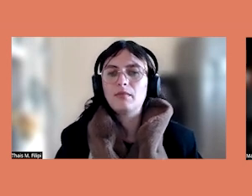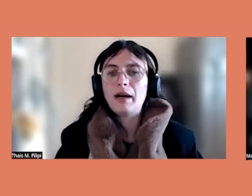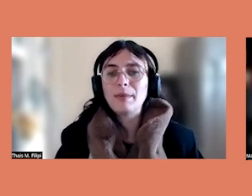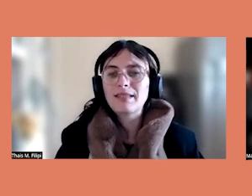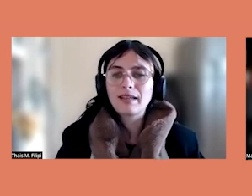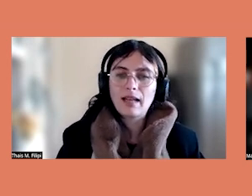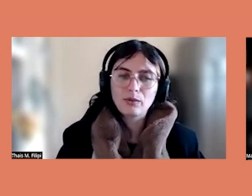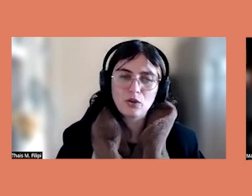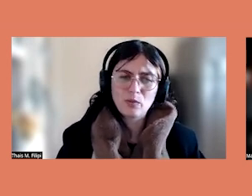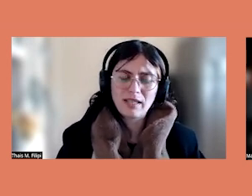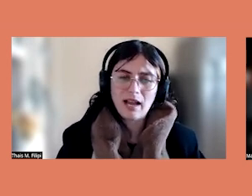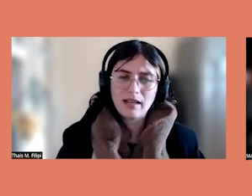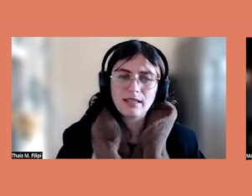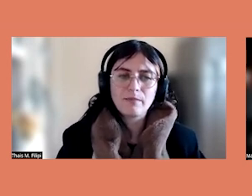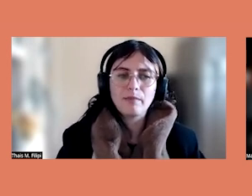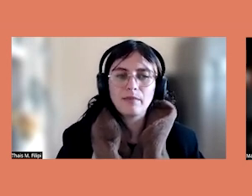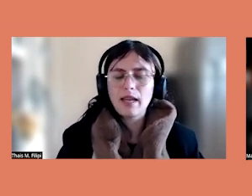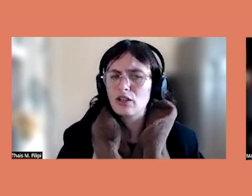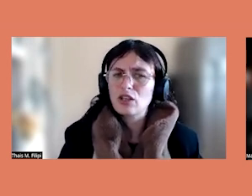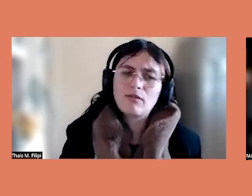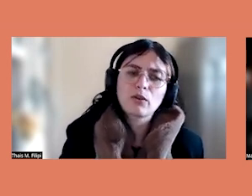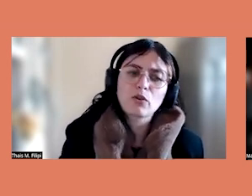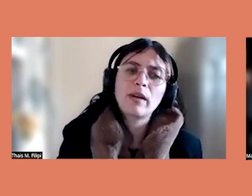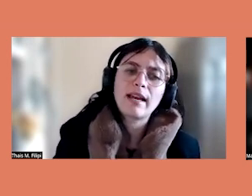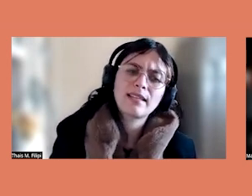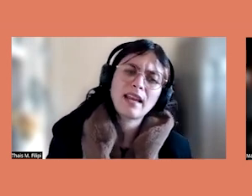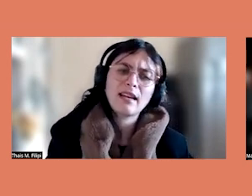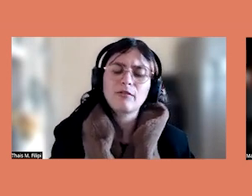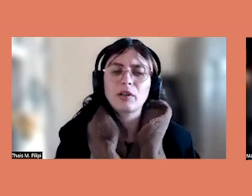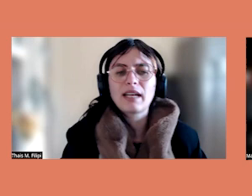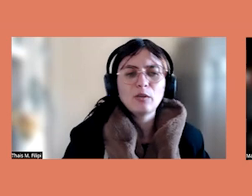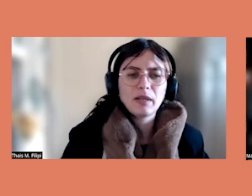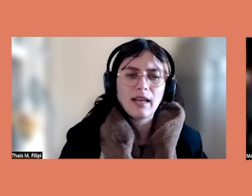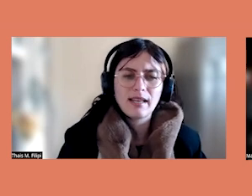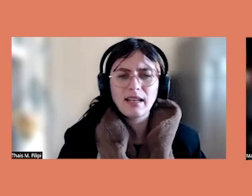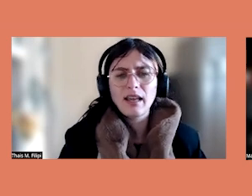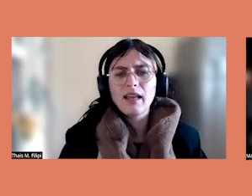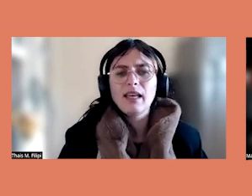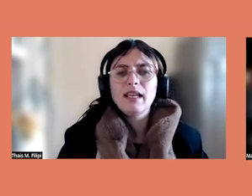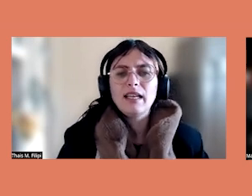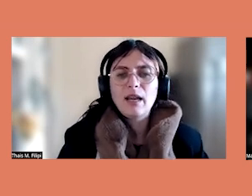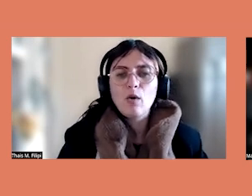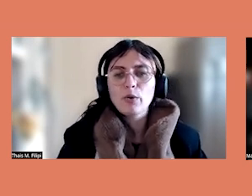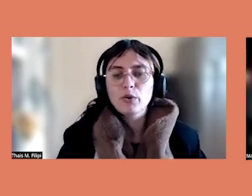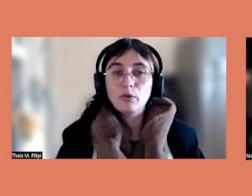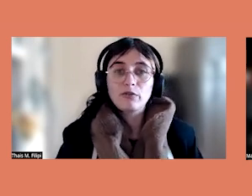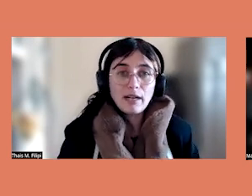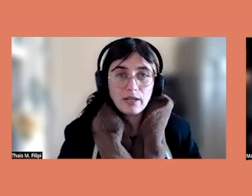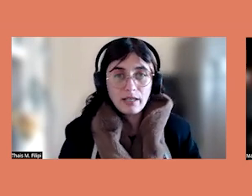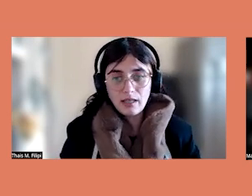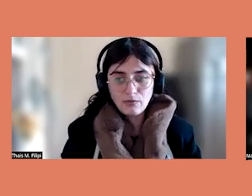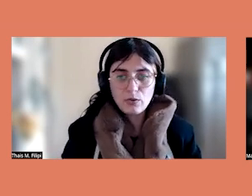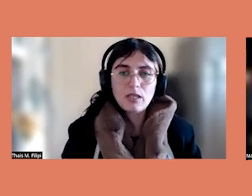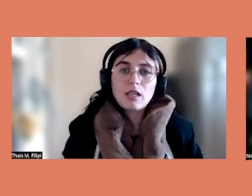que armazena dados geoespaciais, né? E a gente estava falando sobre a Esri, ele foi criado pela Esri e é composto por